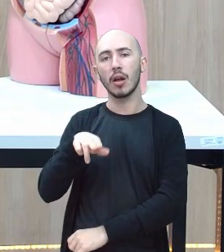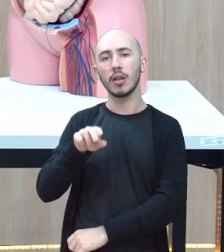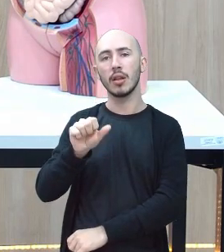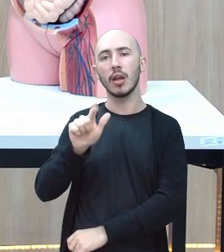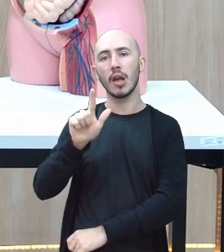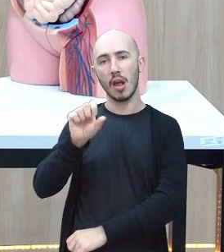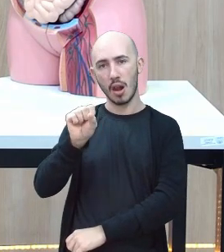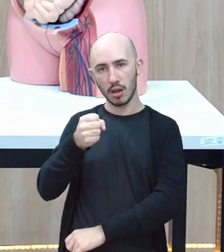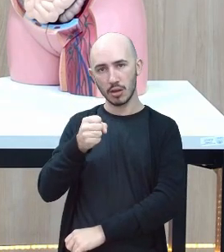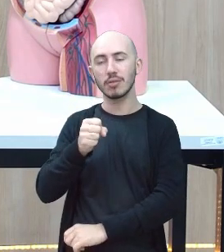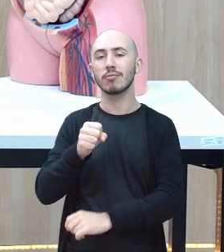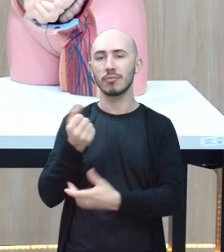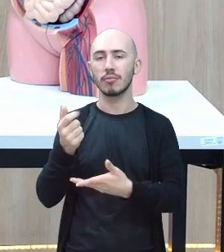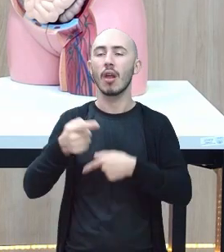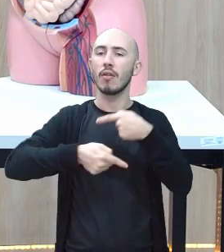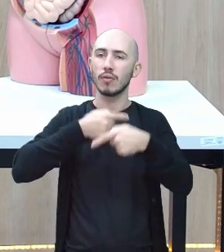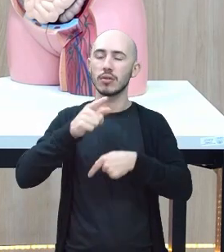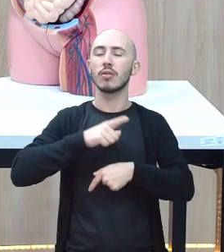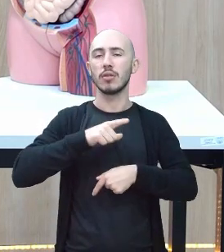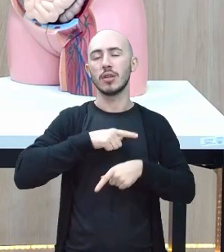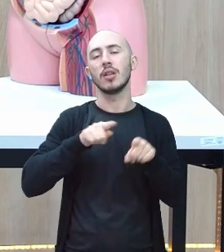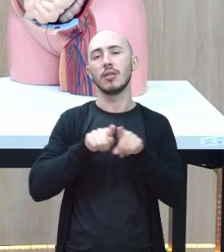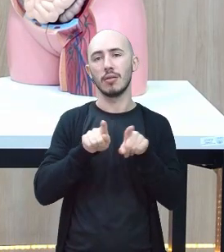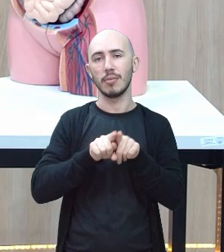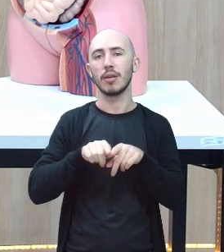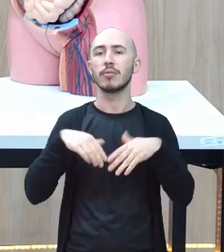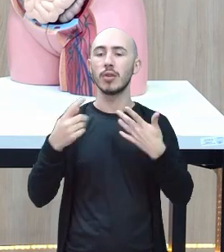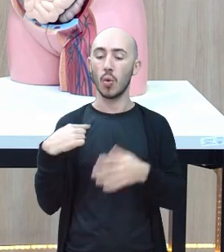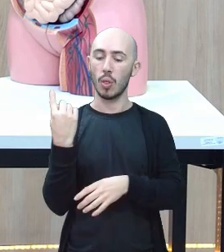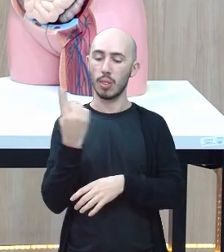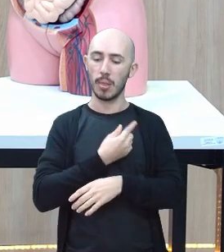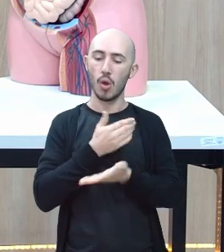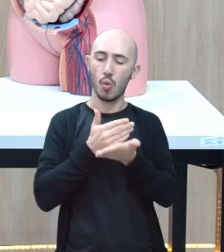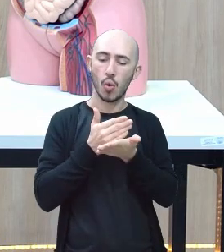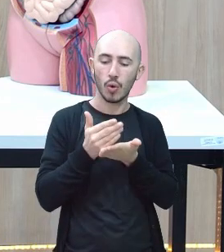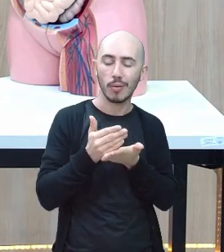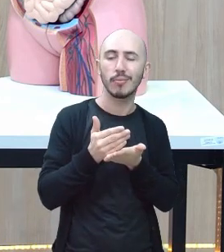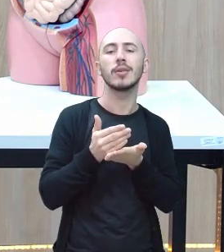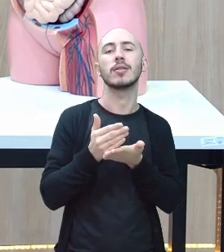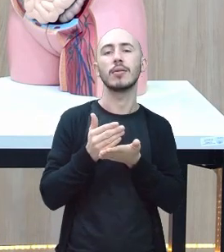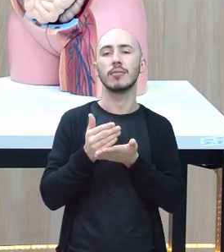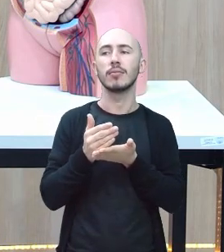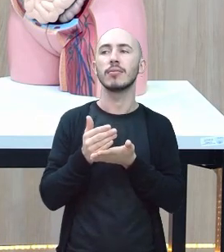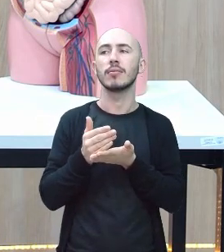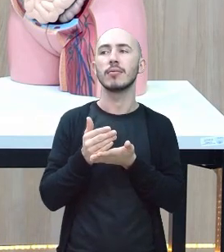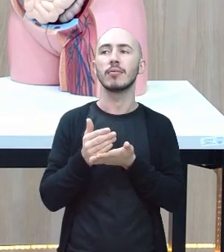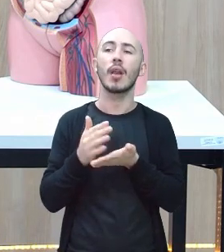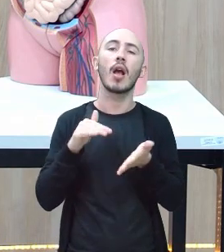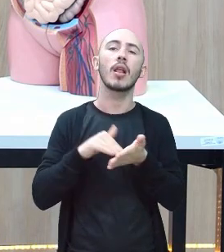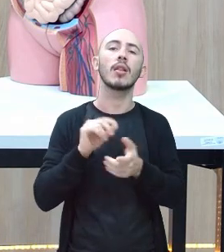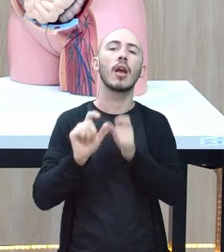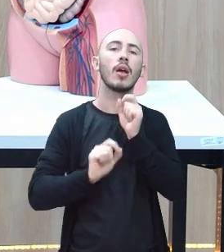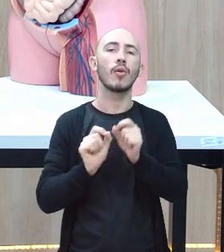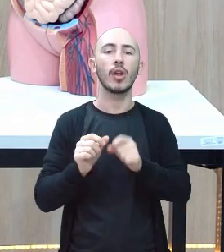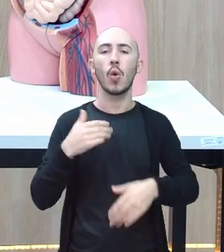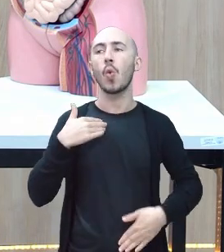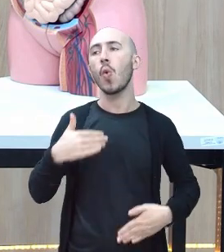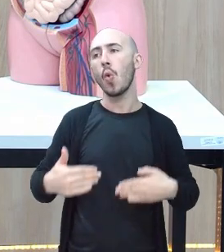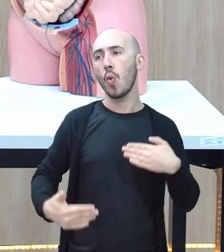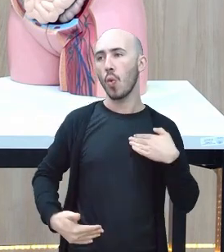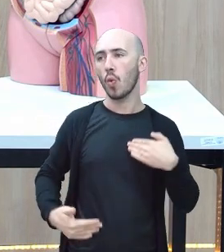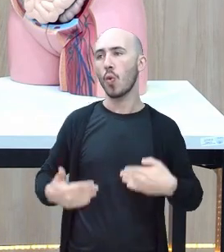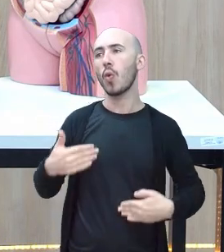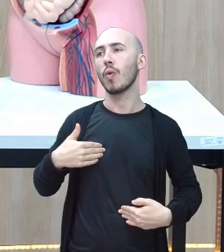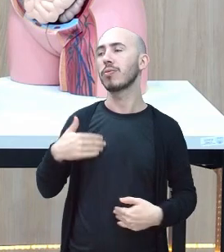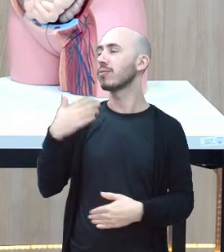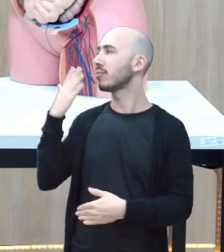função na célula. Então, nós começamos na célula até chegar ao nosso organismo, até chegar